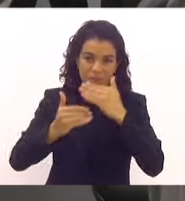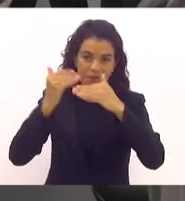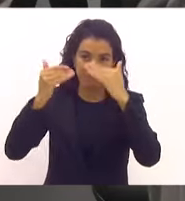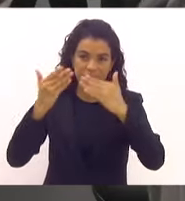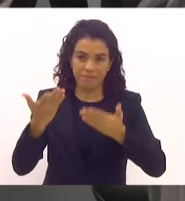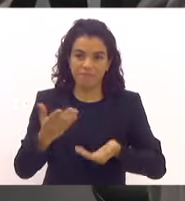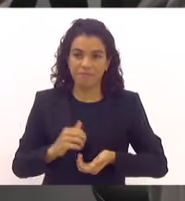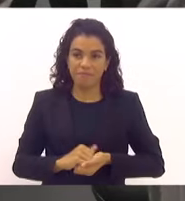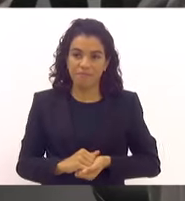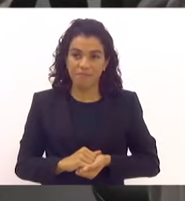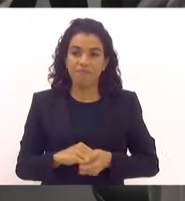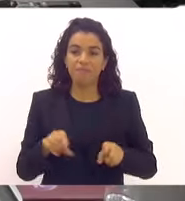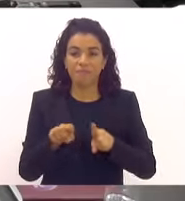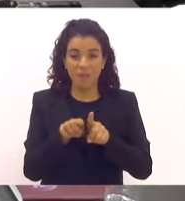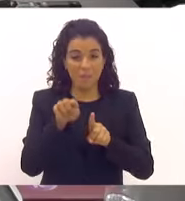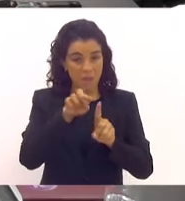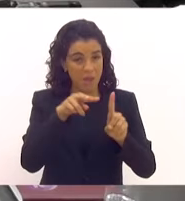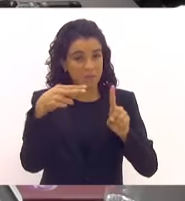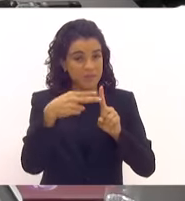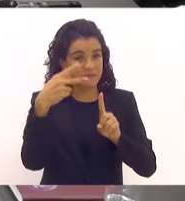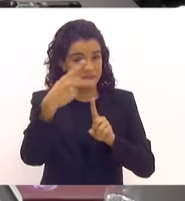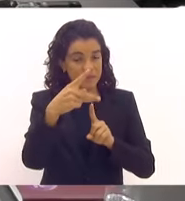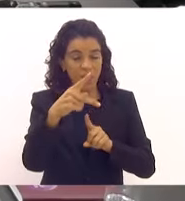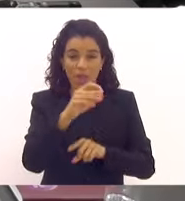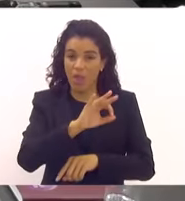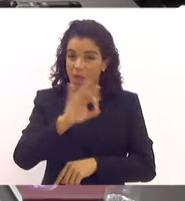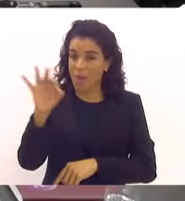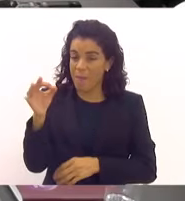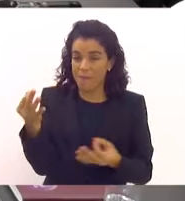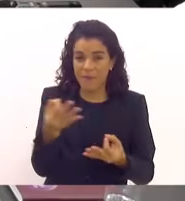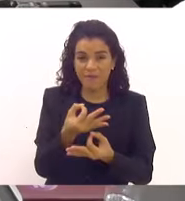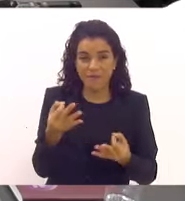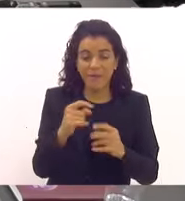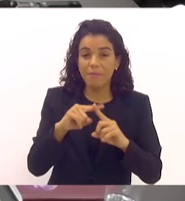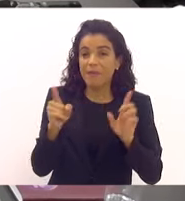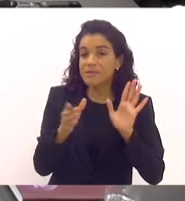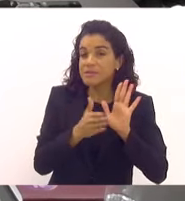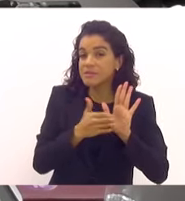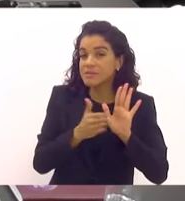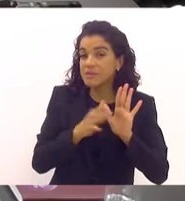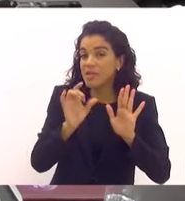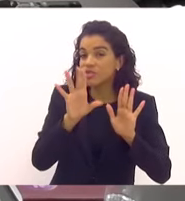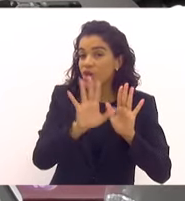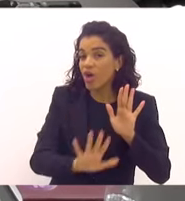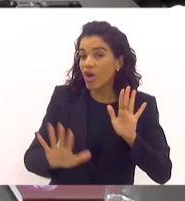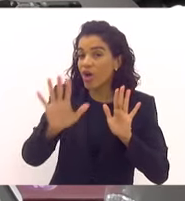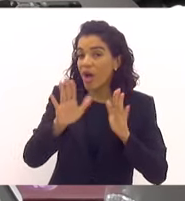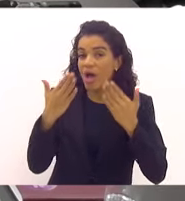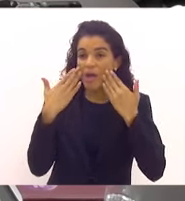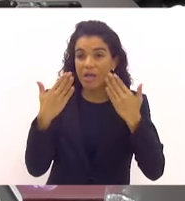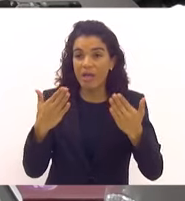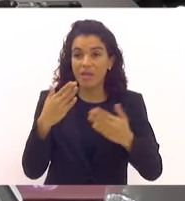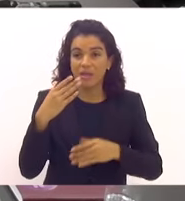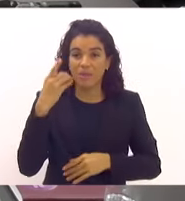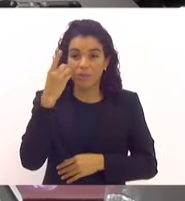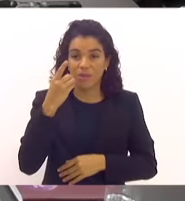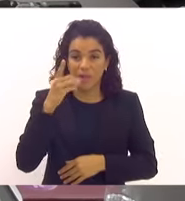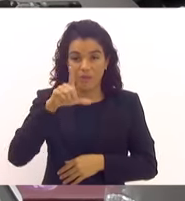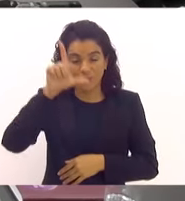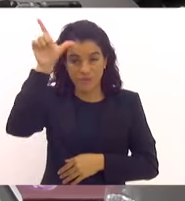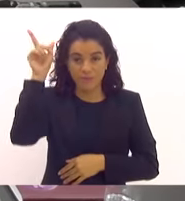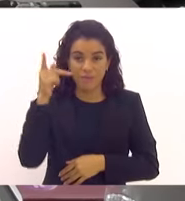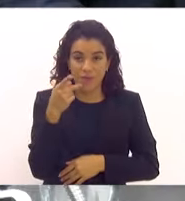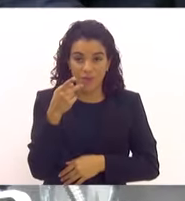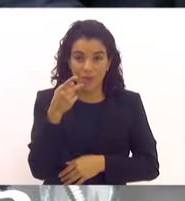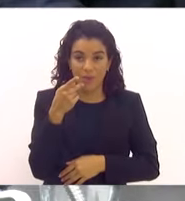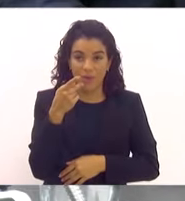alguns... A observação de Vossa Excelência é perfeita, mas a proposição aqui é só no escopo apresentado pelo deputado Luiz Paulo, autorizativo